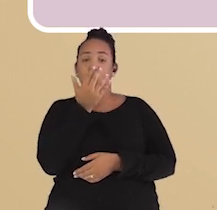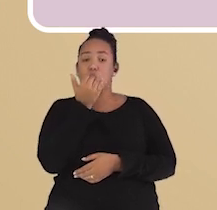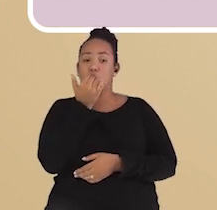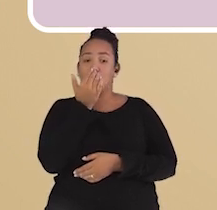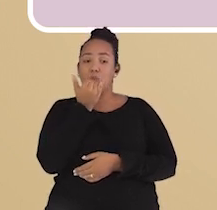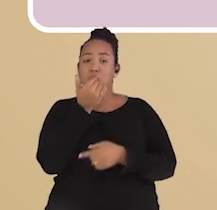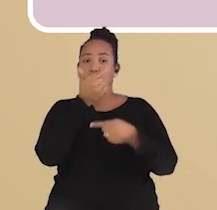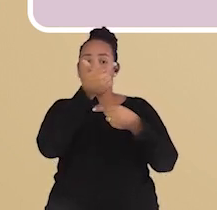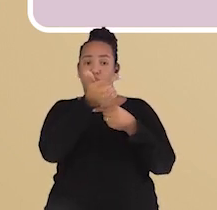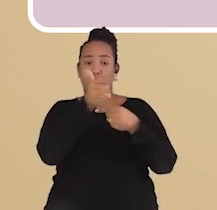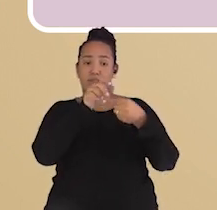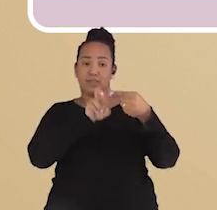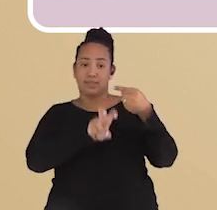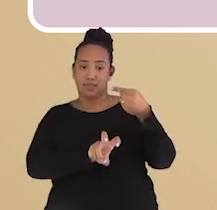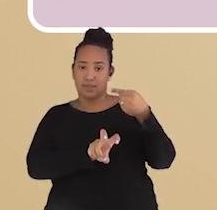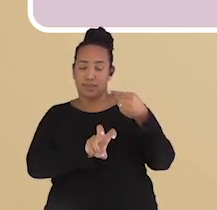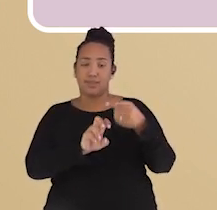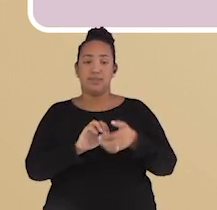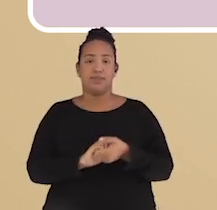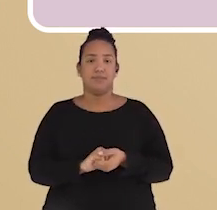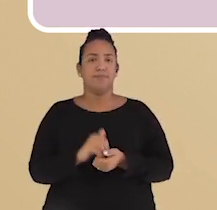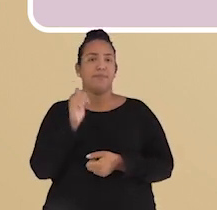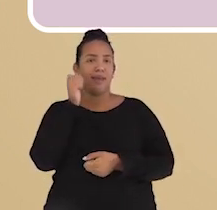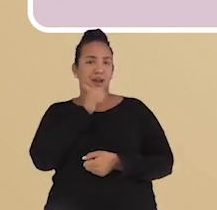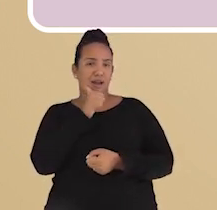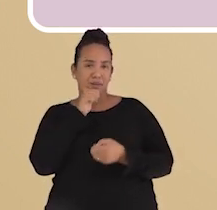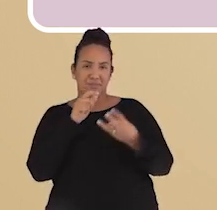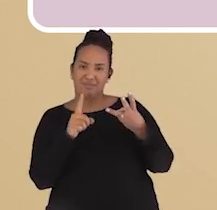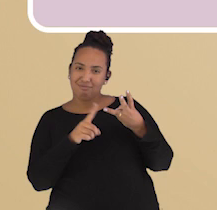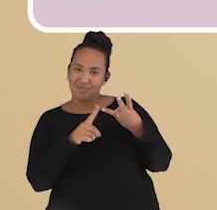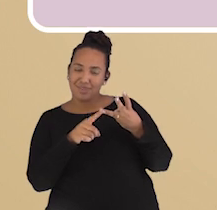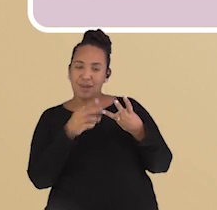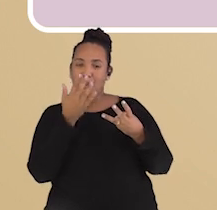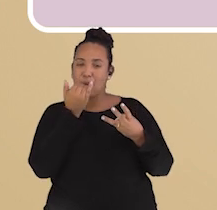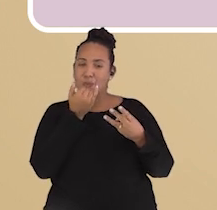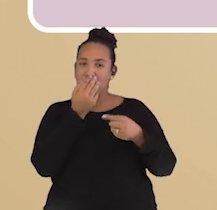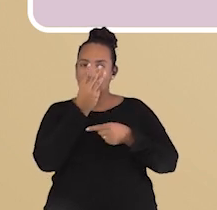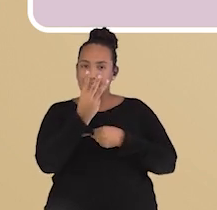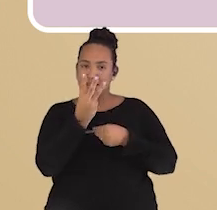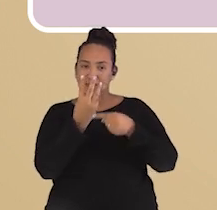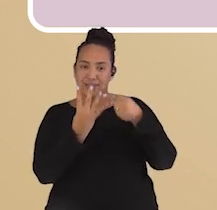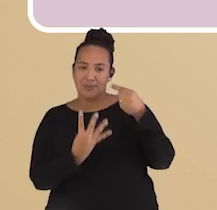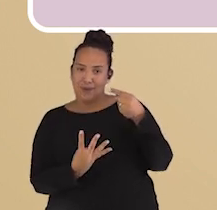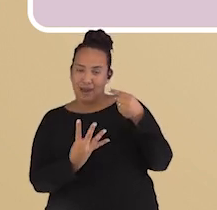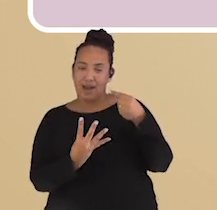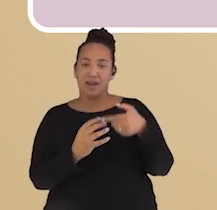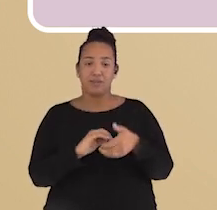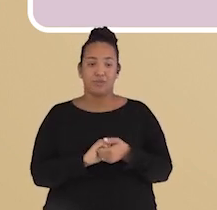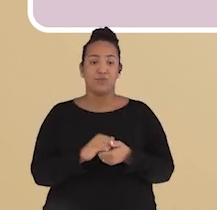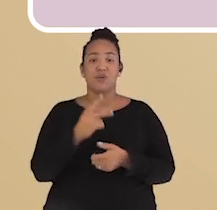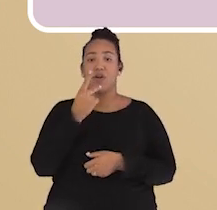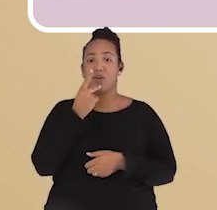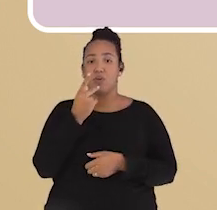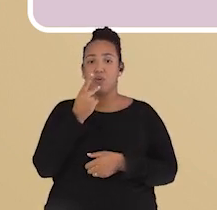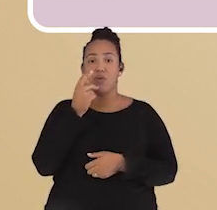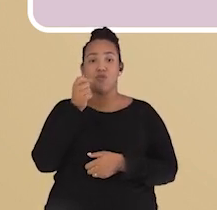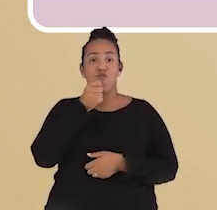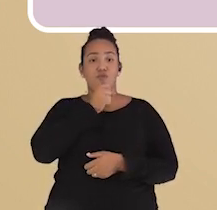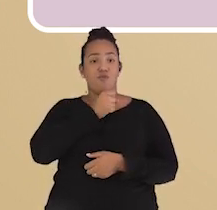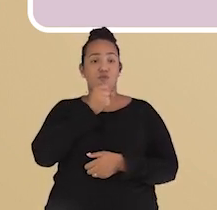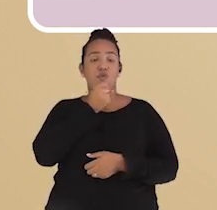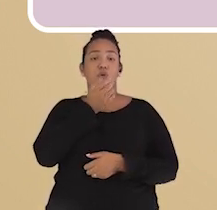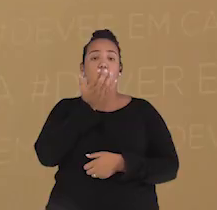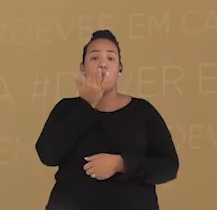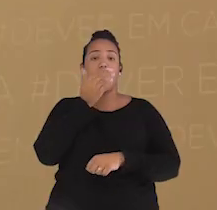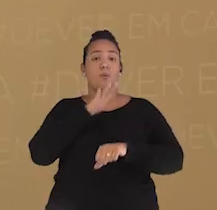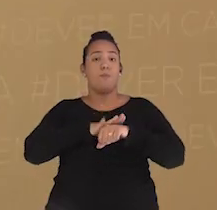da sua barra. Lara, que havia comido 3/4 da sua barra, disse que sua avó comeu mais chocolate do